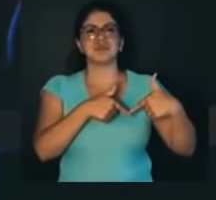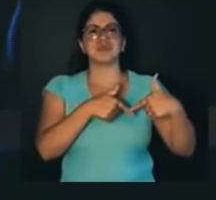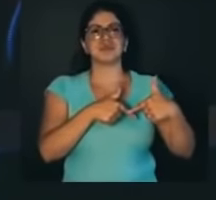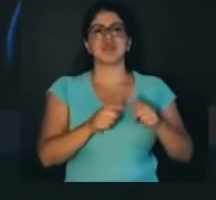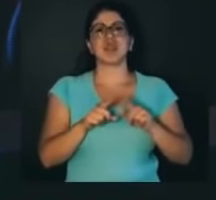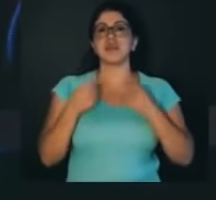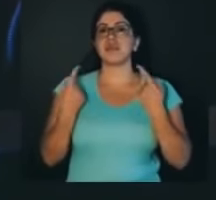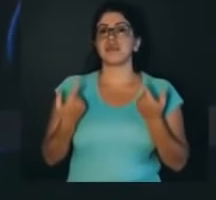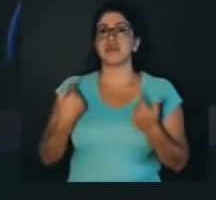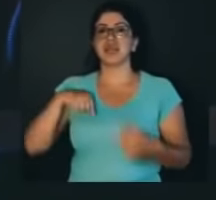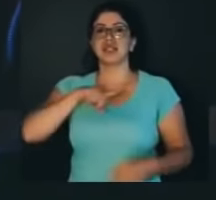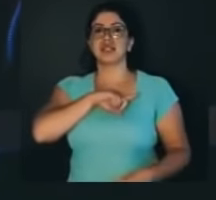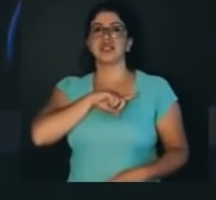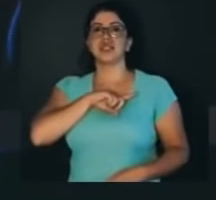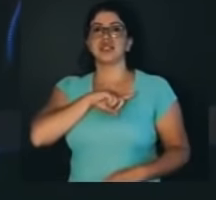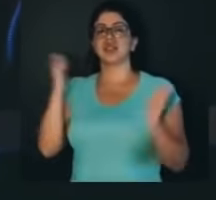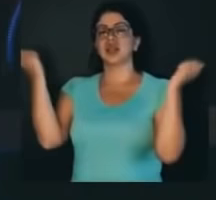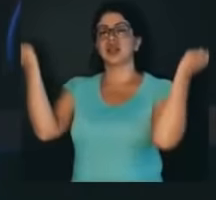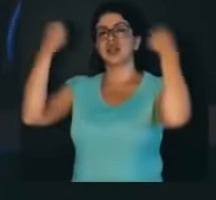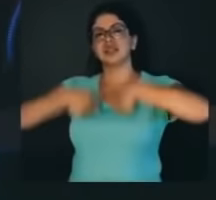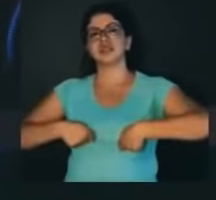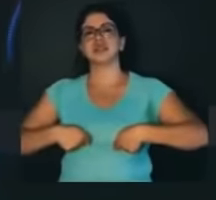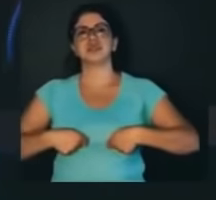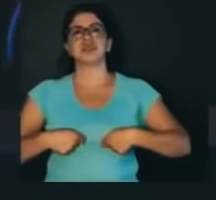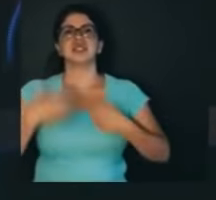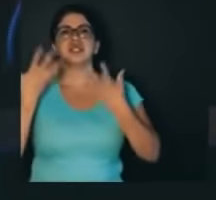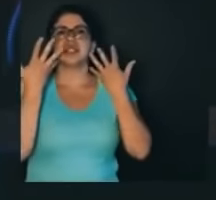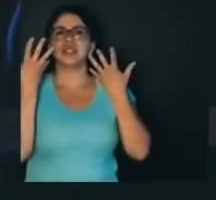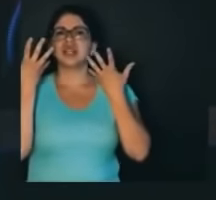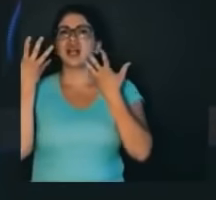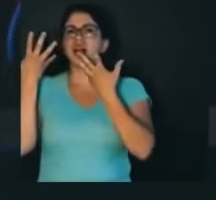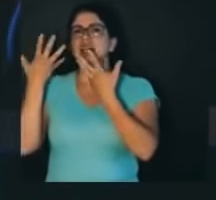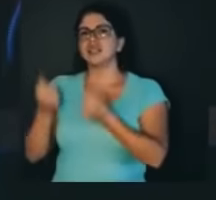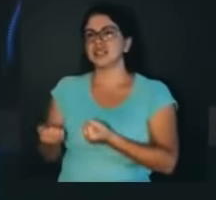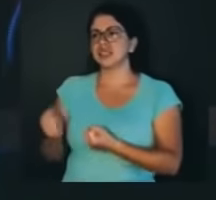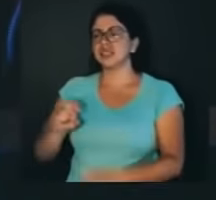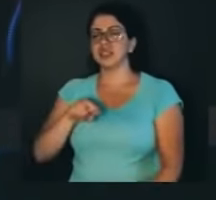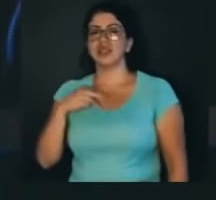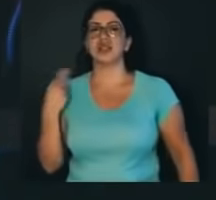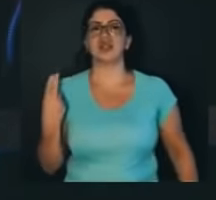o conteúdo daquilo que você ouve.